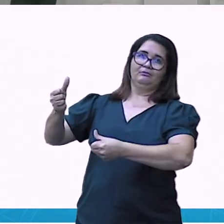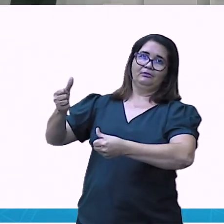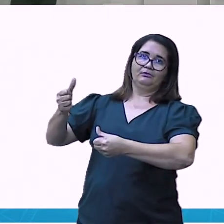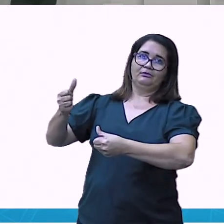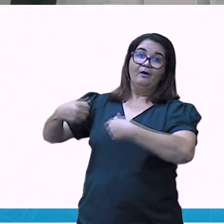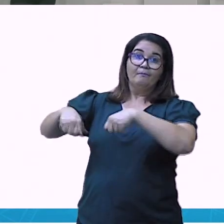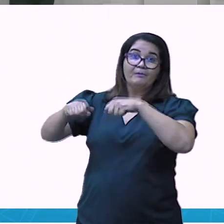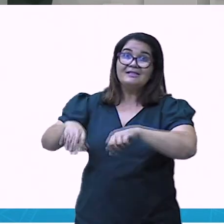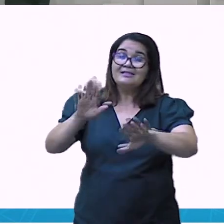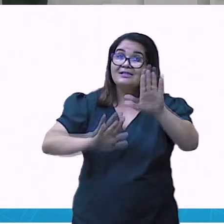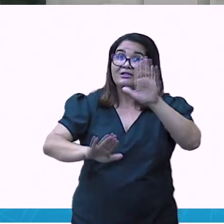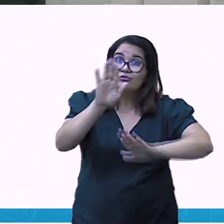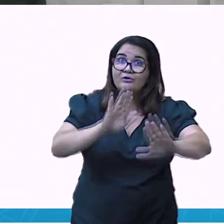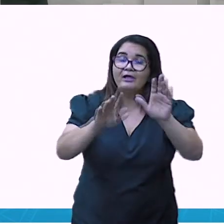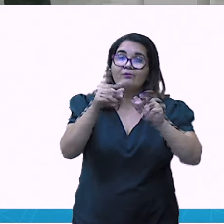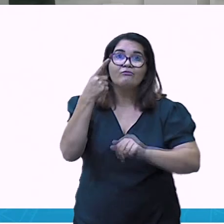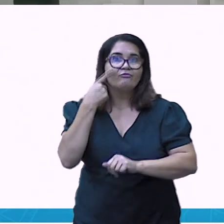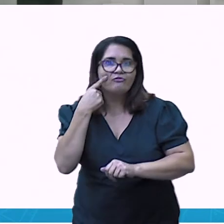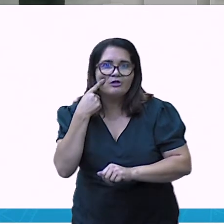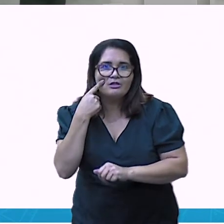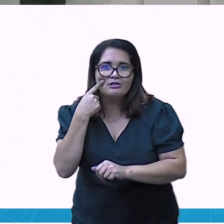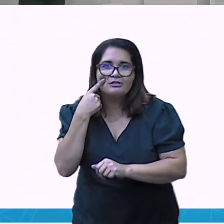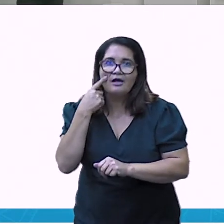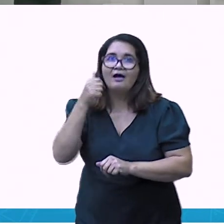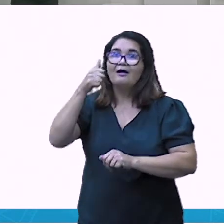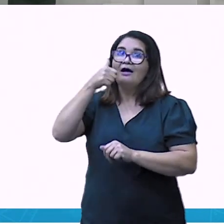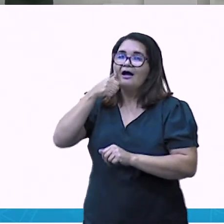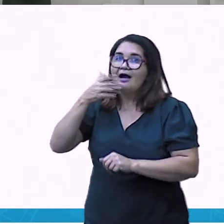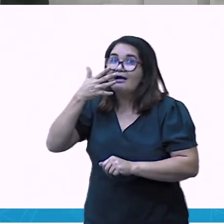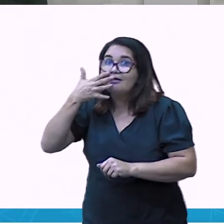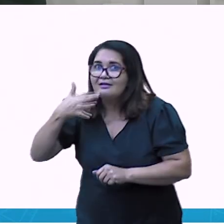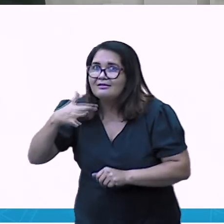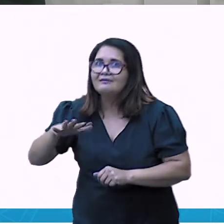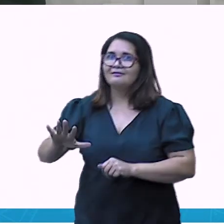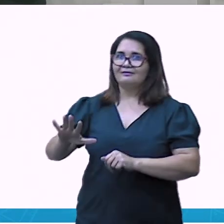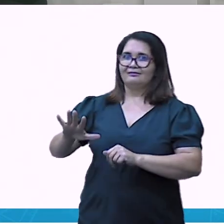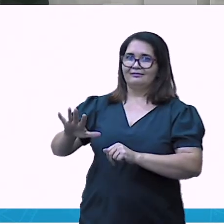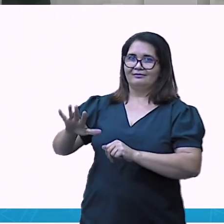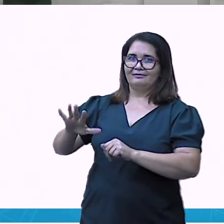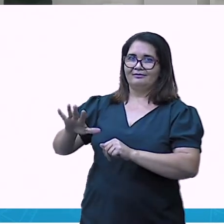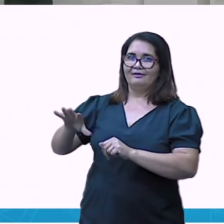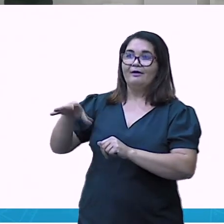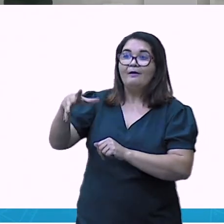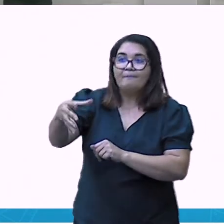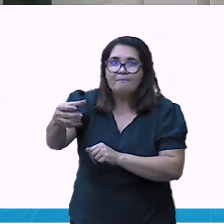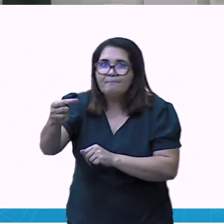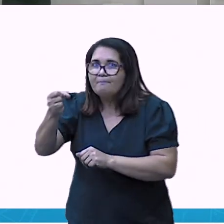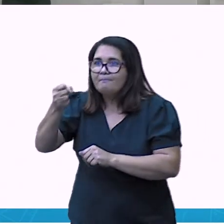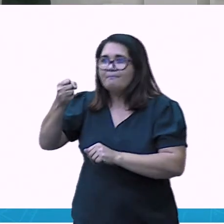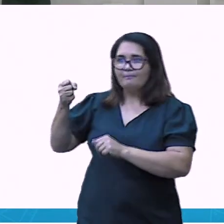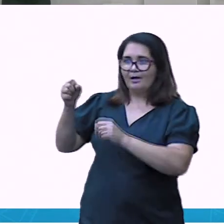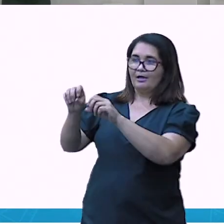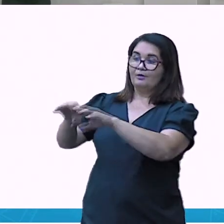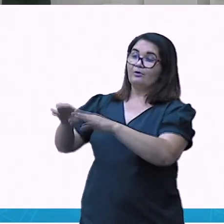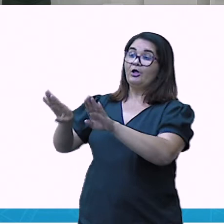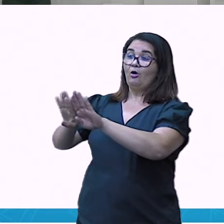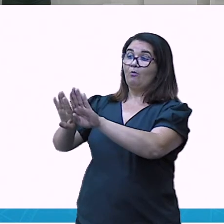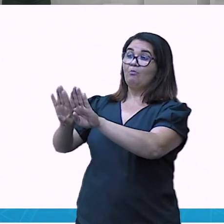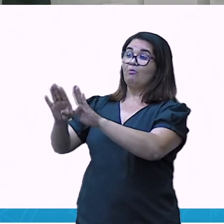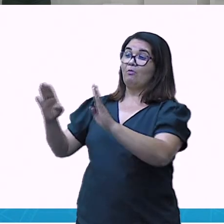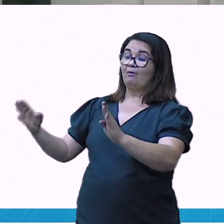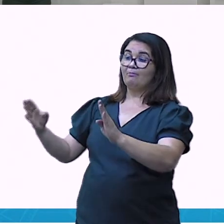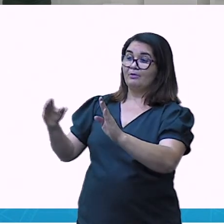testou. Também aqui nós temos armazenamento de produtos químicos em local de fácil acesso